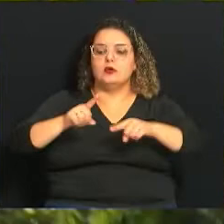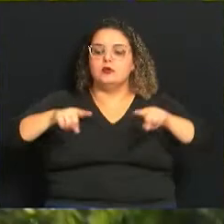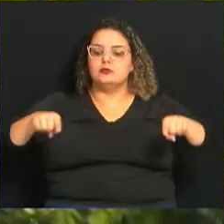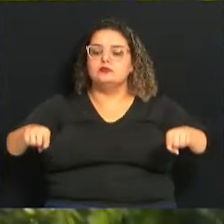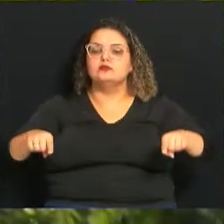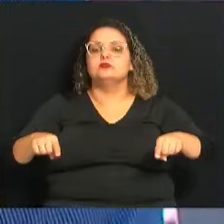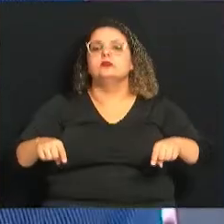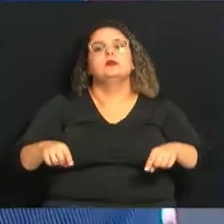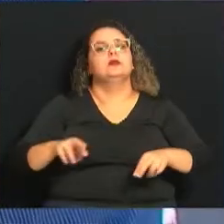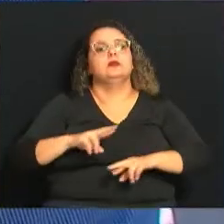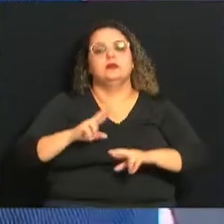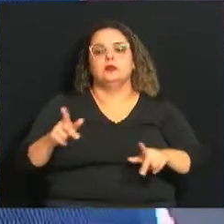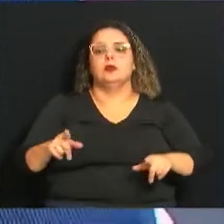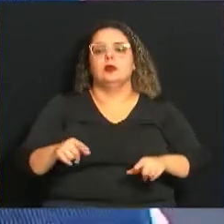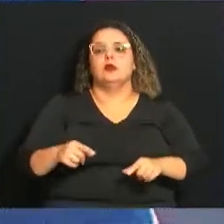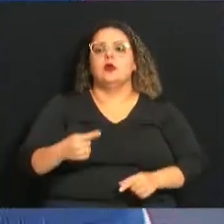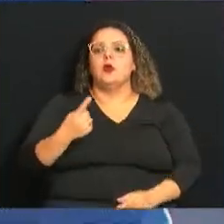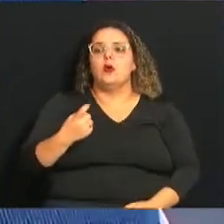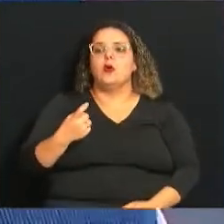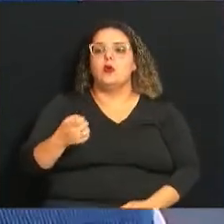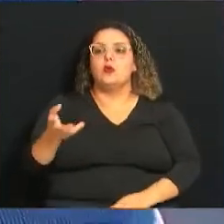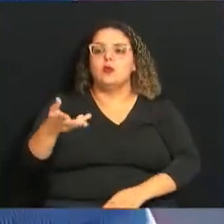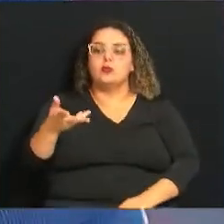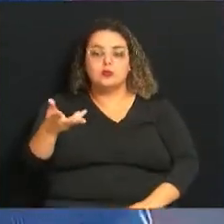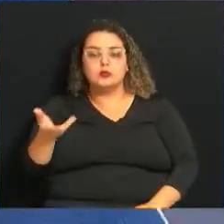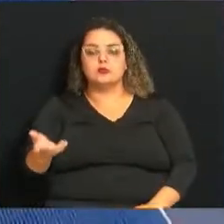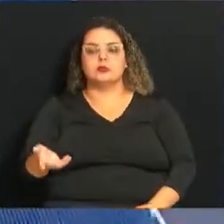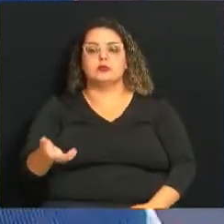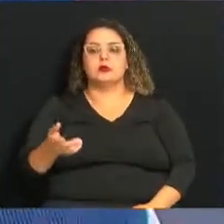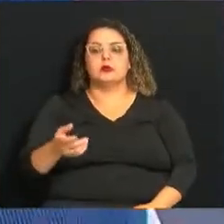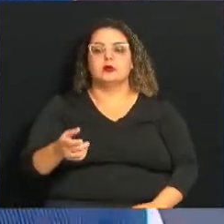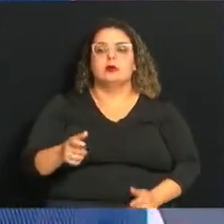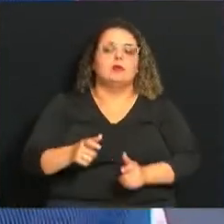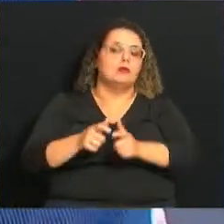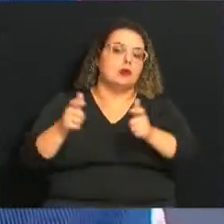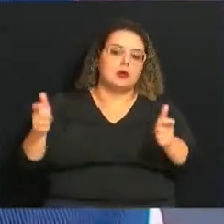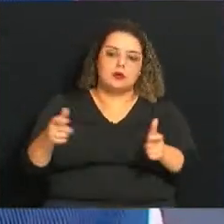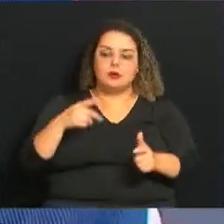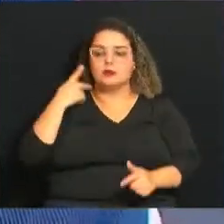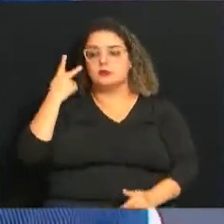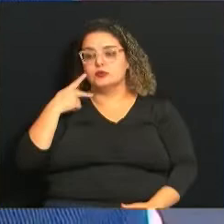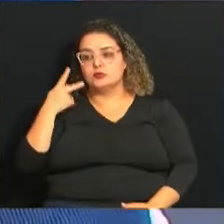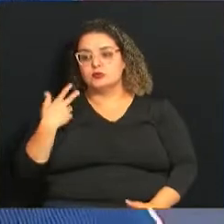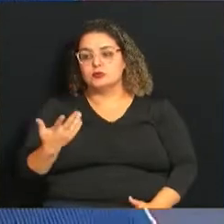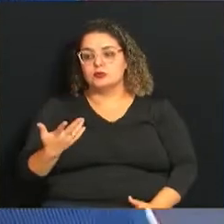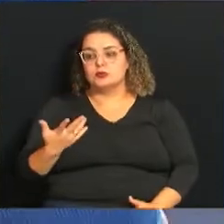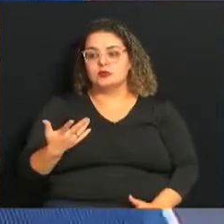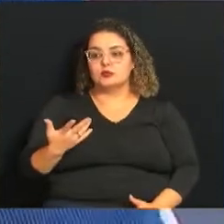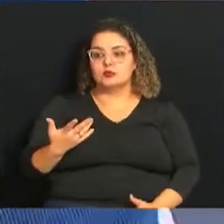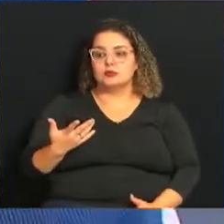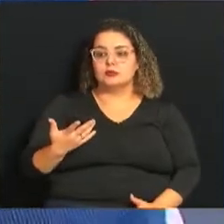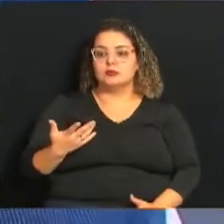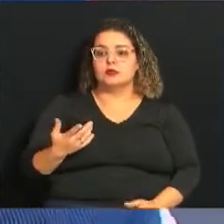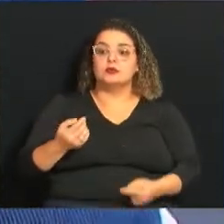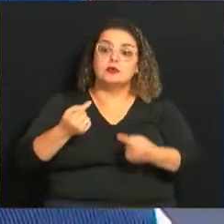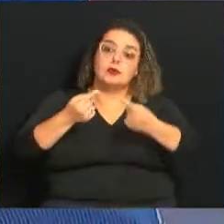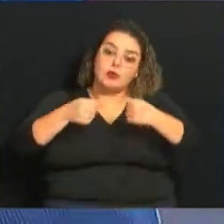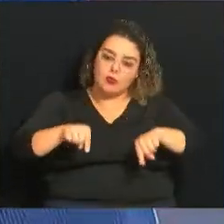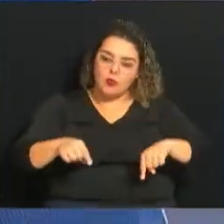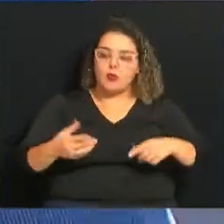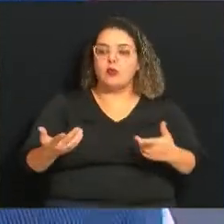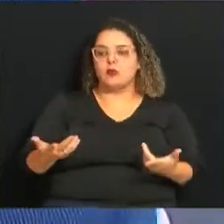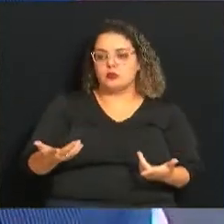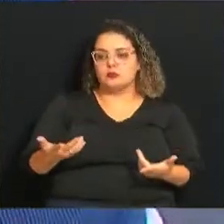município de Campinas. Ocorre que a grande parte dos vereadores acabaram sendo o contrário, e